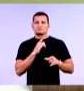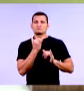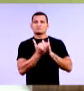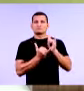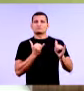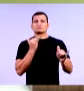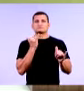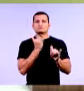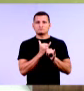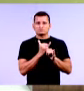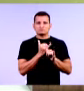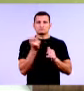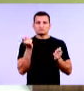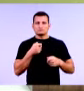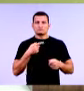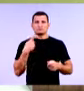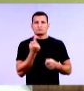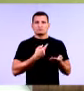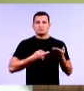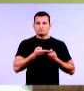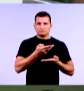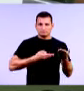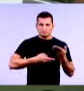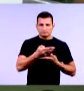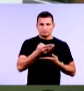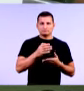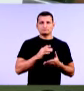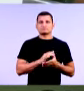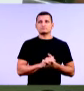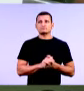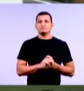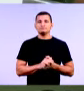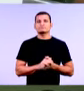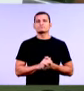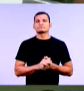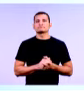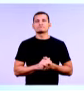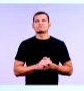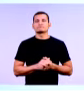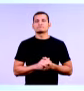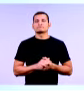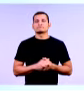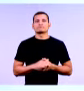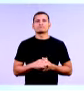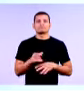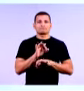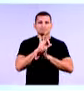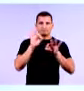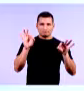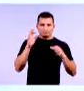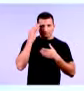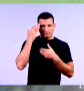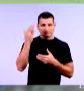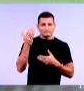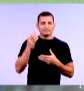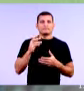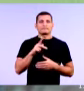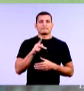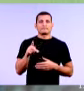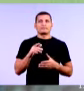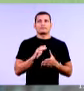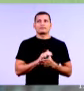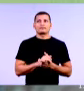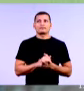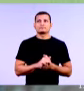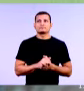permitem a nossa interação cotidiana. Passo para o professor novamente e a gente segue a aula. Excelente, professor. Muito obrigado. Vamos então, gente,